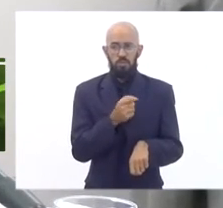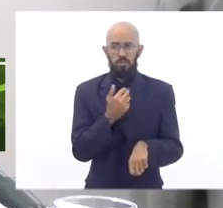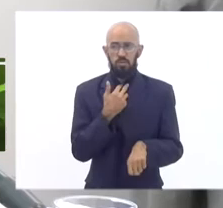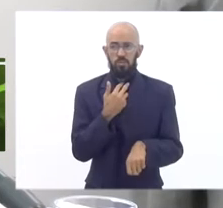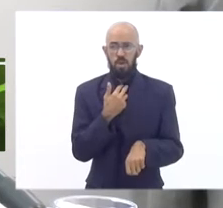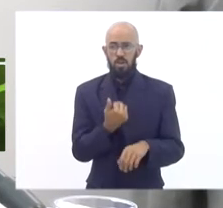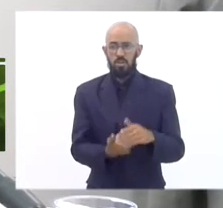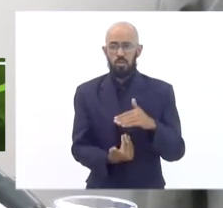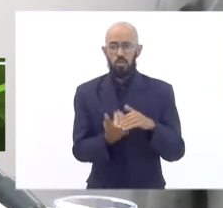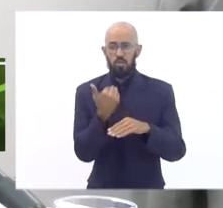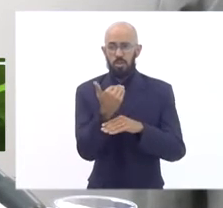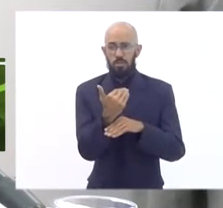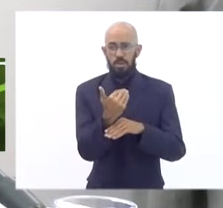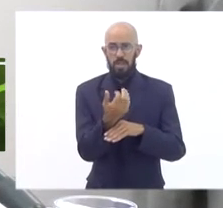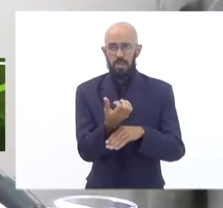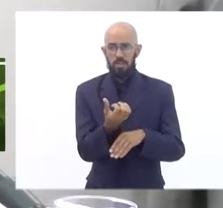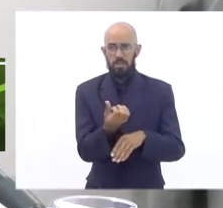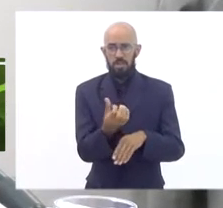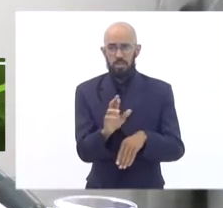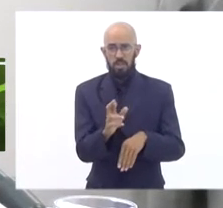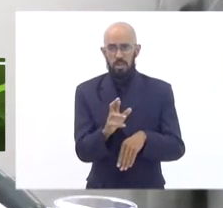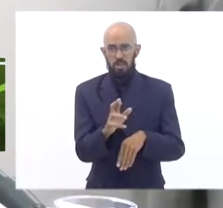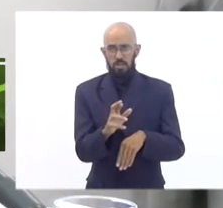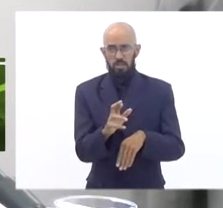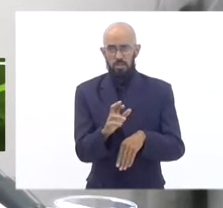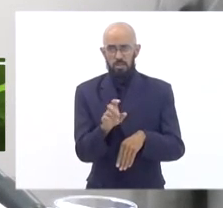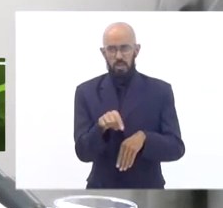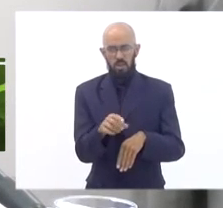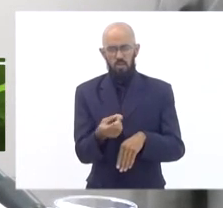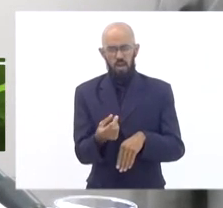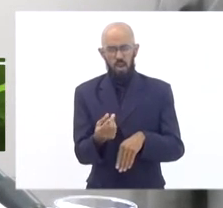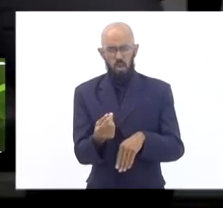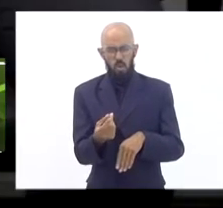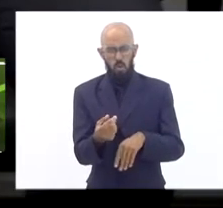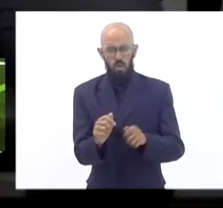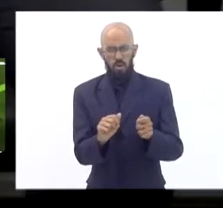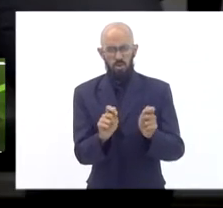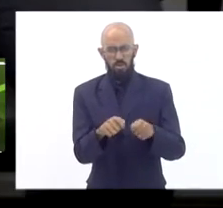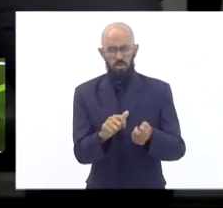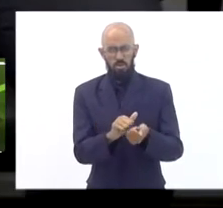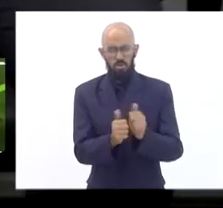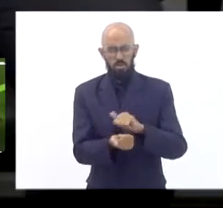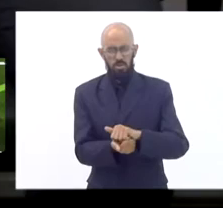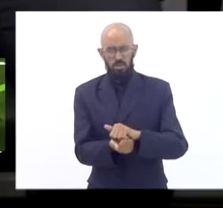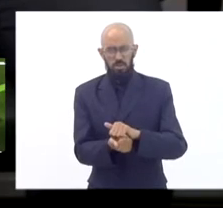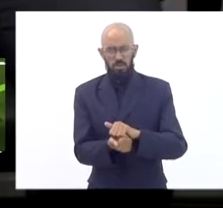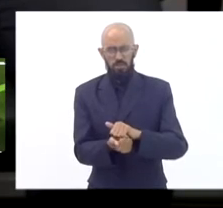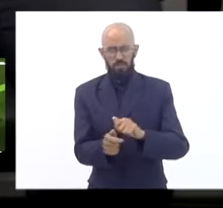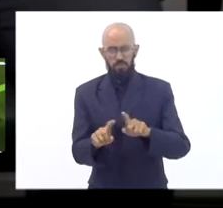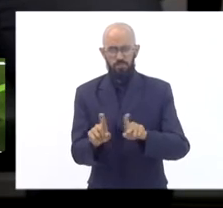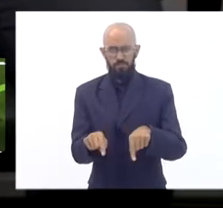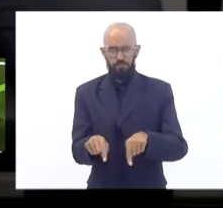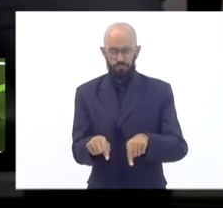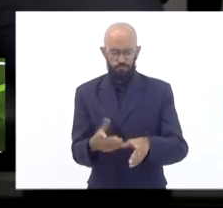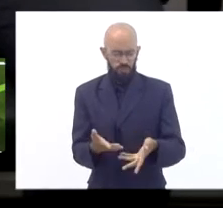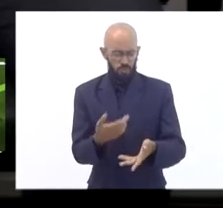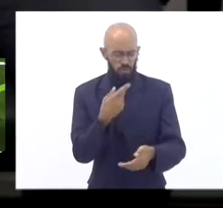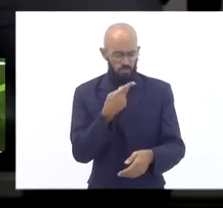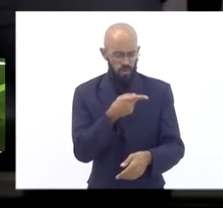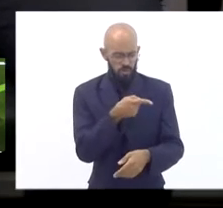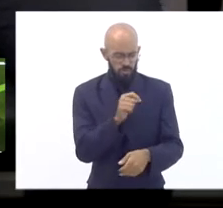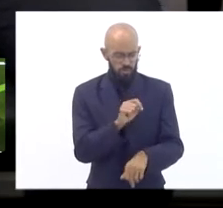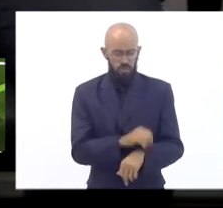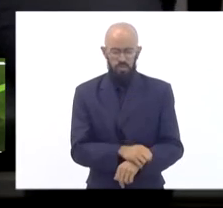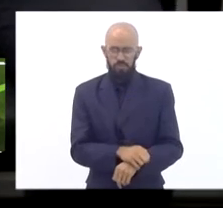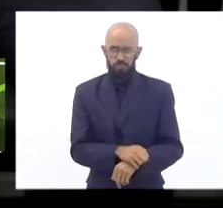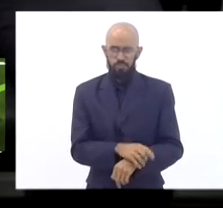ultrapassar R$ 6, né, que seria um valor compatível com a situação dos trabalhadores. Eu quero dizer, senhora Priscila, que